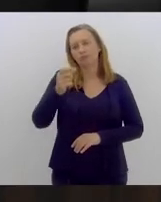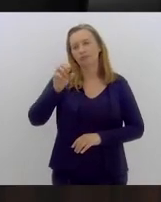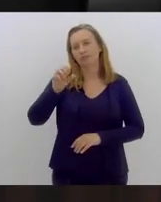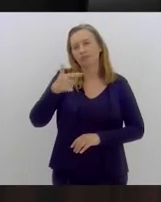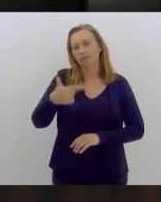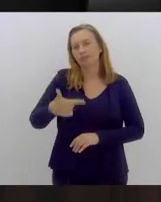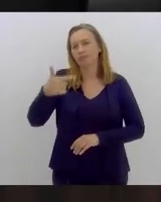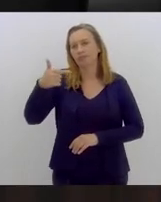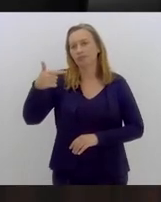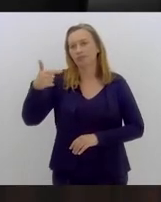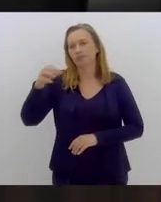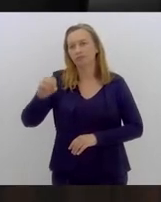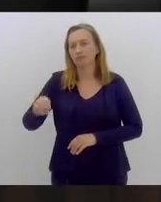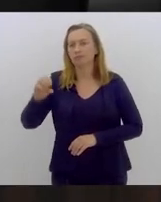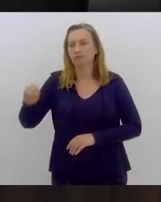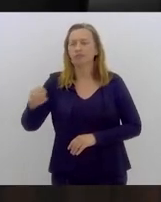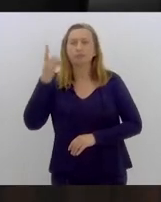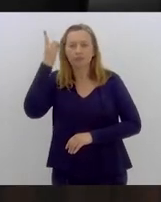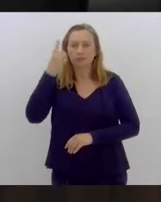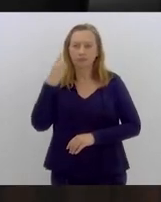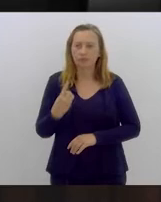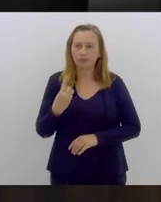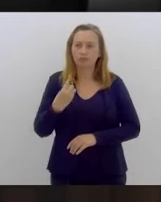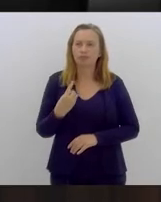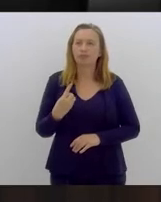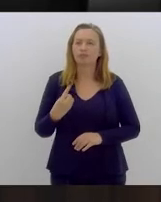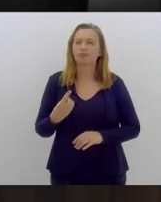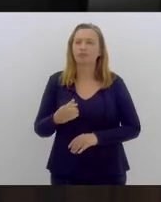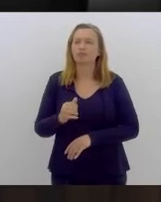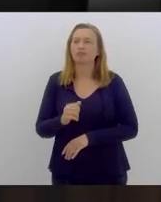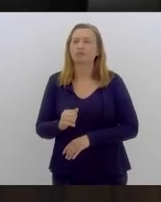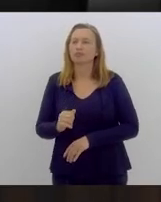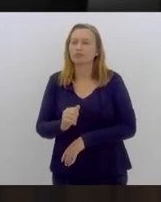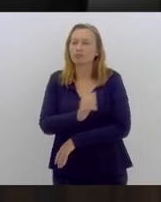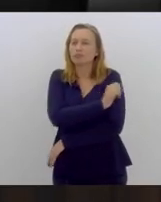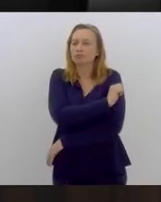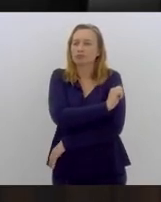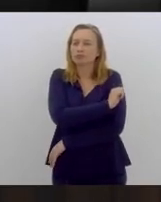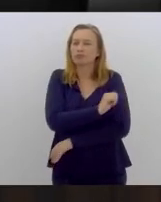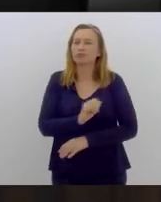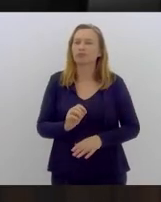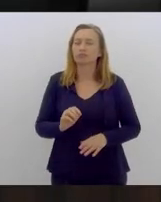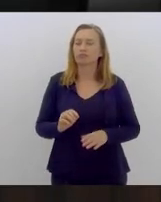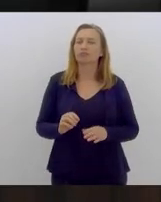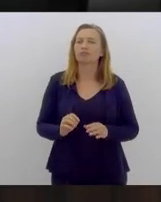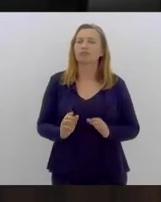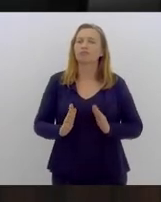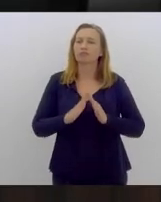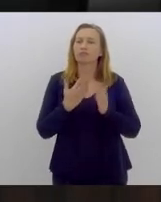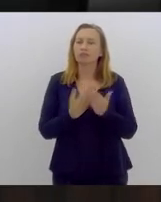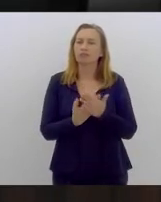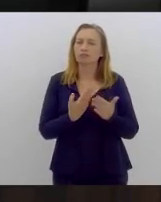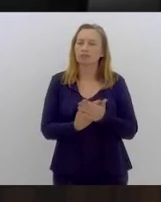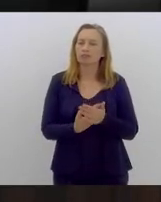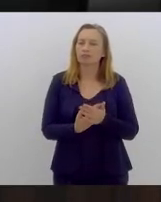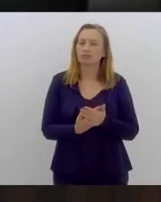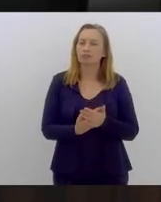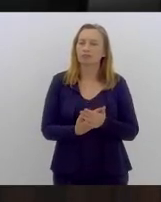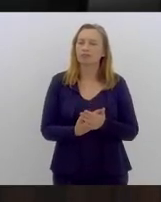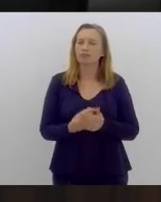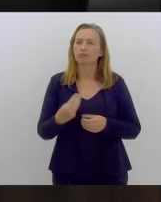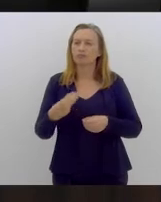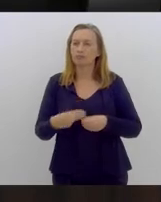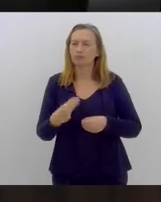Adane Monteiro, que torna obrigatória a participação dos estudantes nos processos internos nas escolas da rede estadual de ensino e